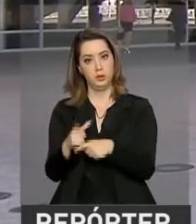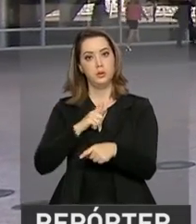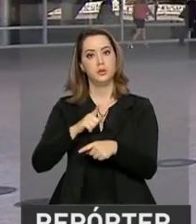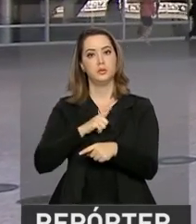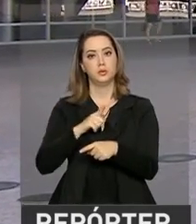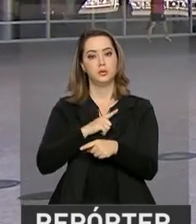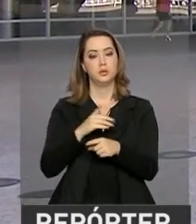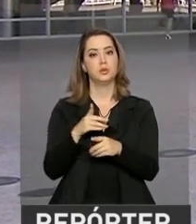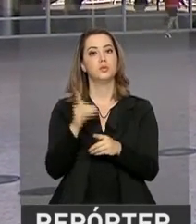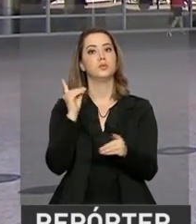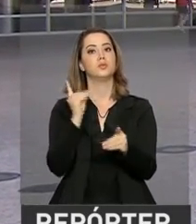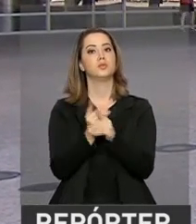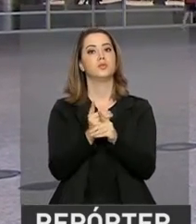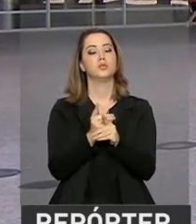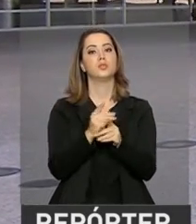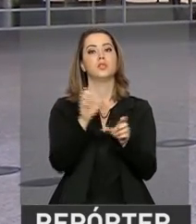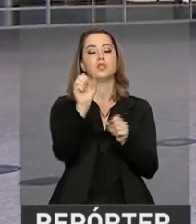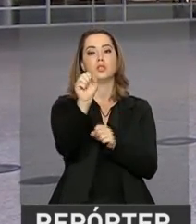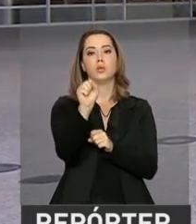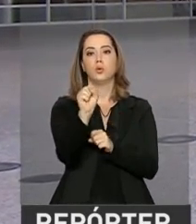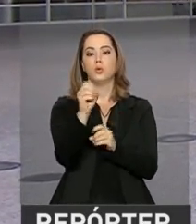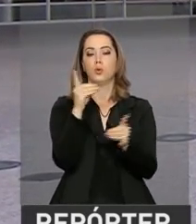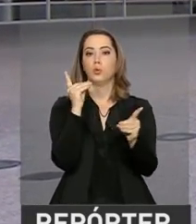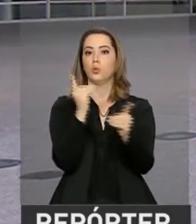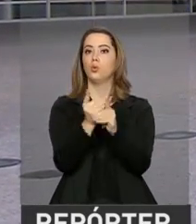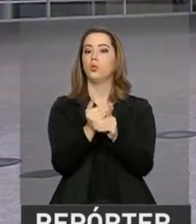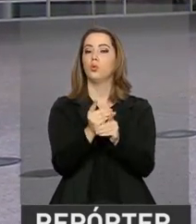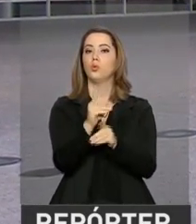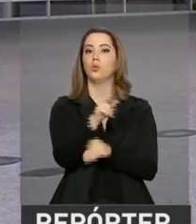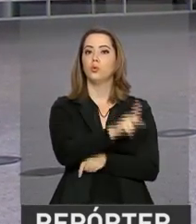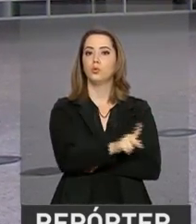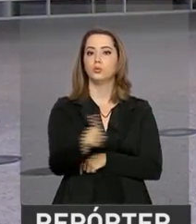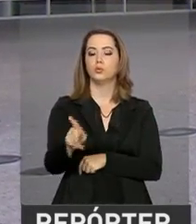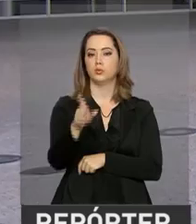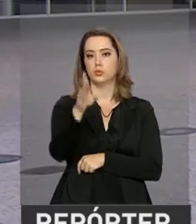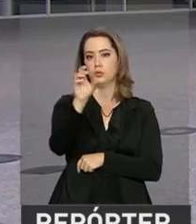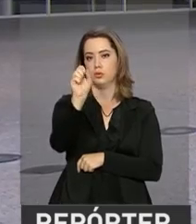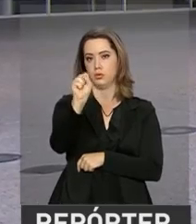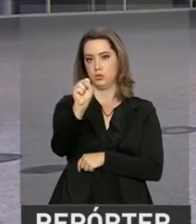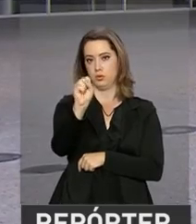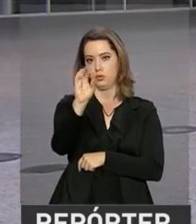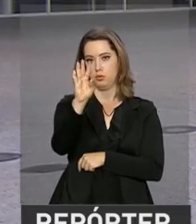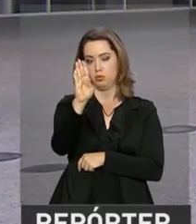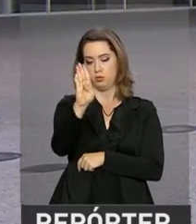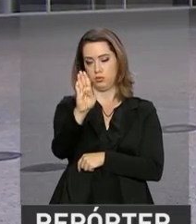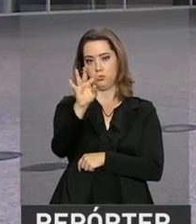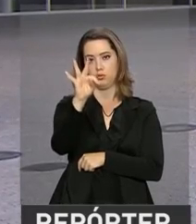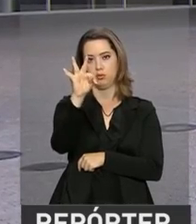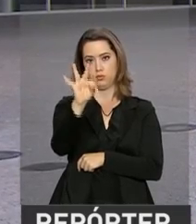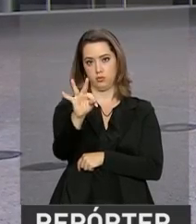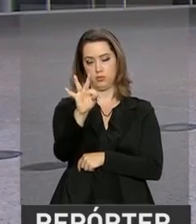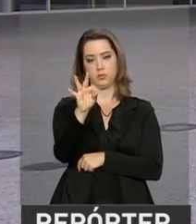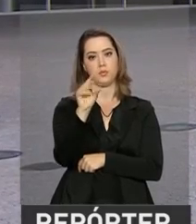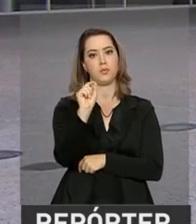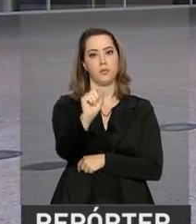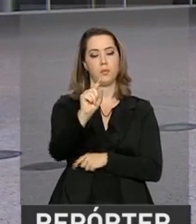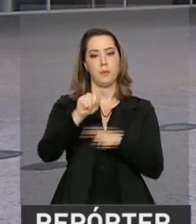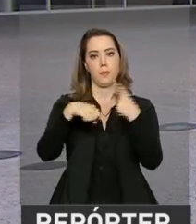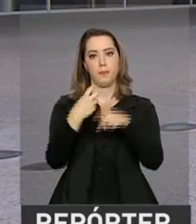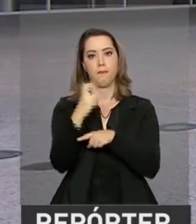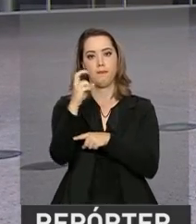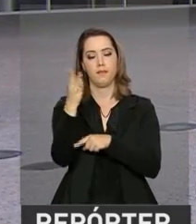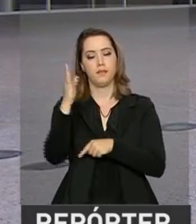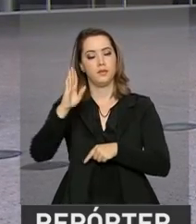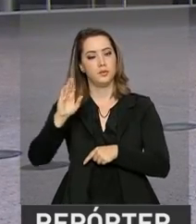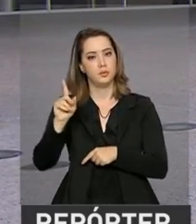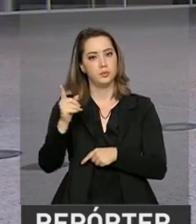o presidente do SBT, o Sistema Brasileiro de Televisão, José Roberto Maciel. E às 5h30 da tarde, no último compromisso previsto